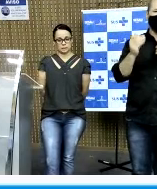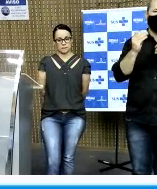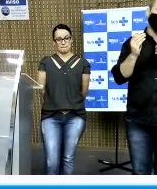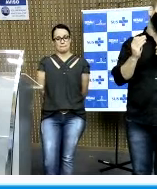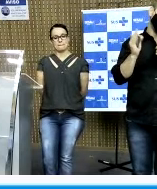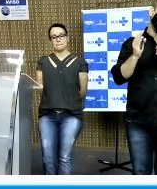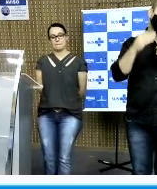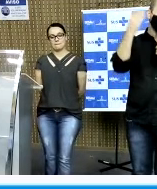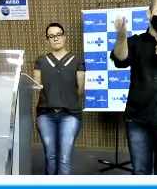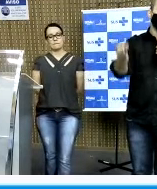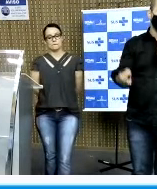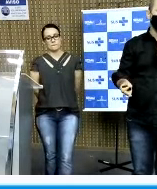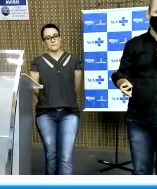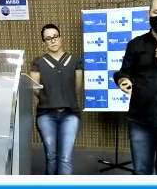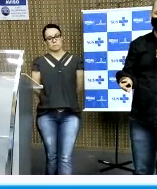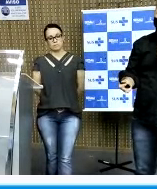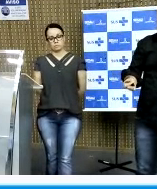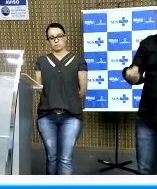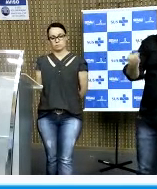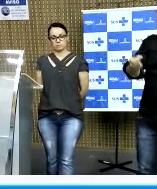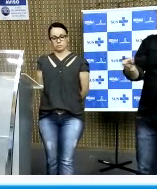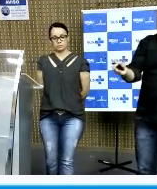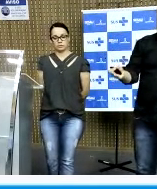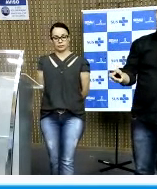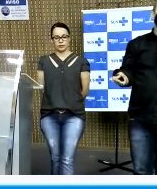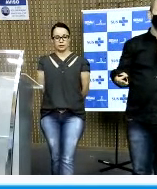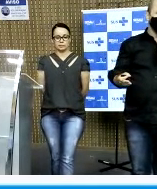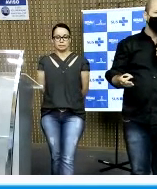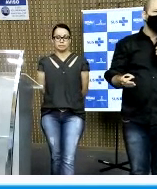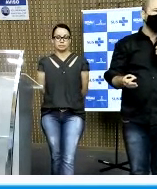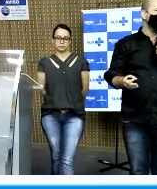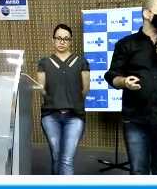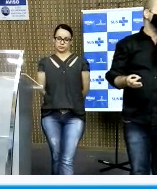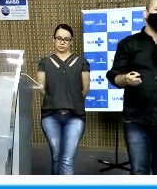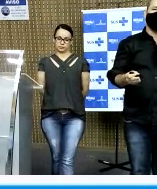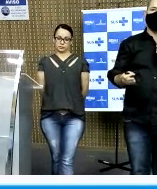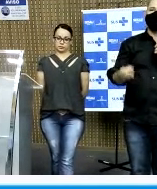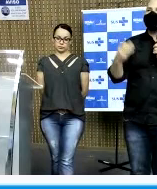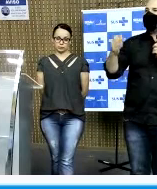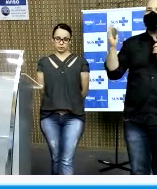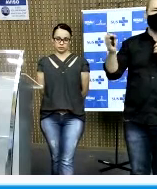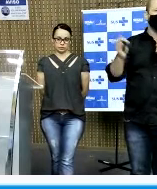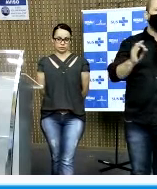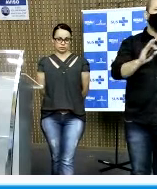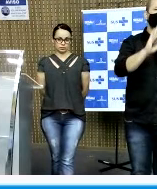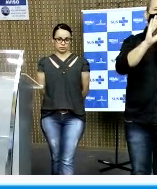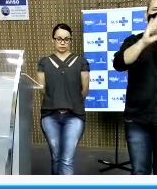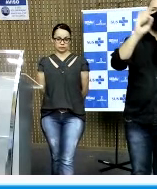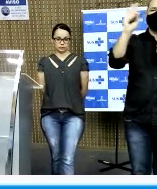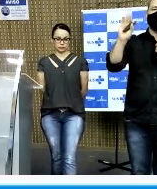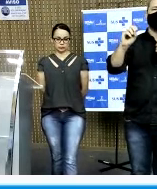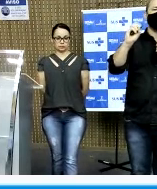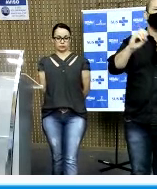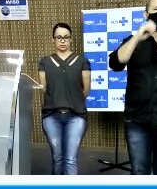ativa, ter comunicação direta com a mãe. A reorganização do fluxo, tá? Então, assim, todo lugar na unidade já